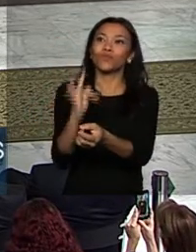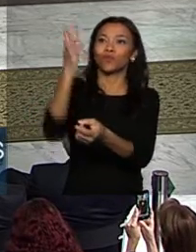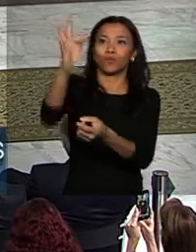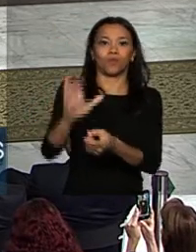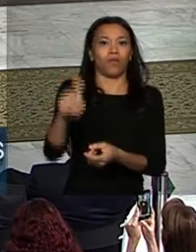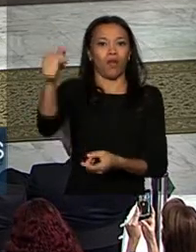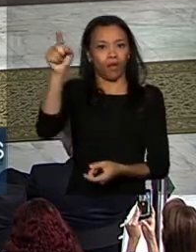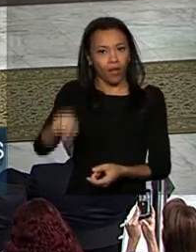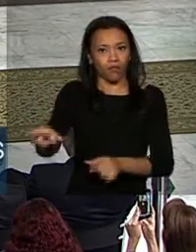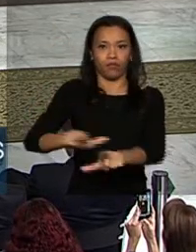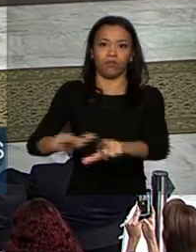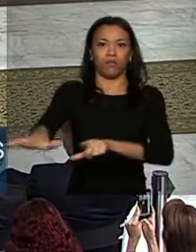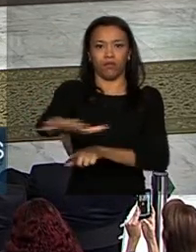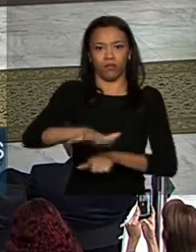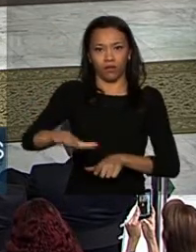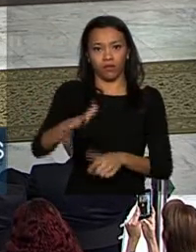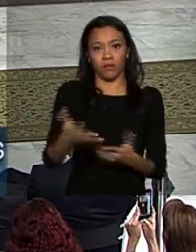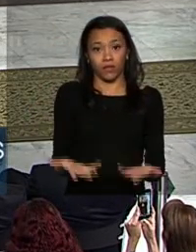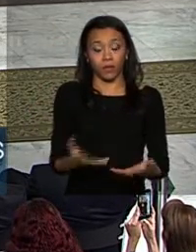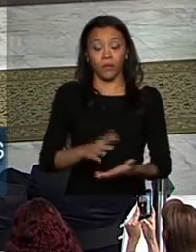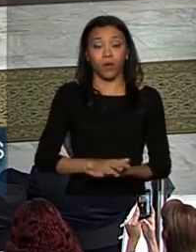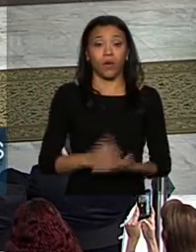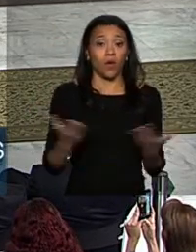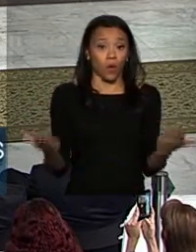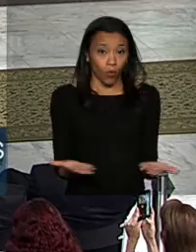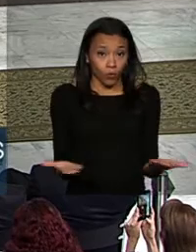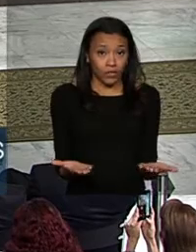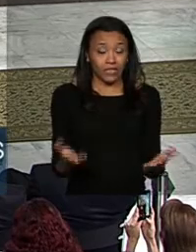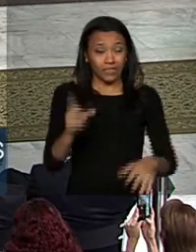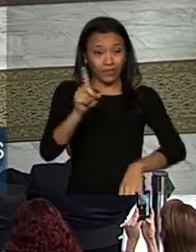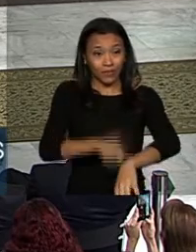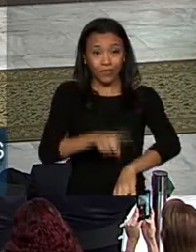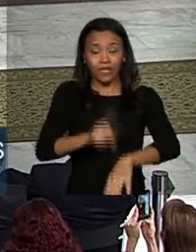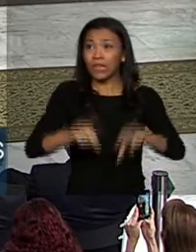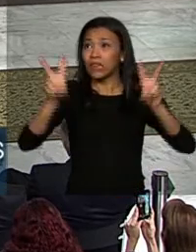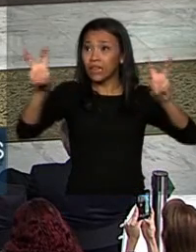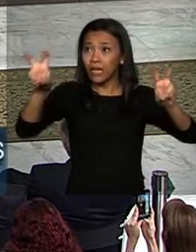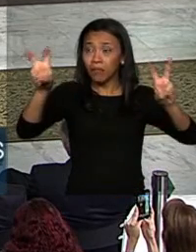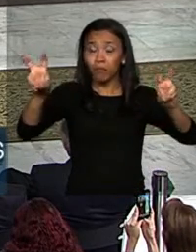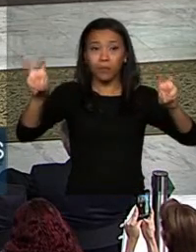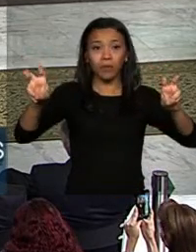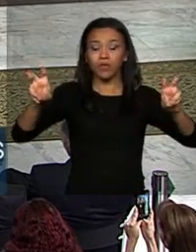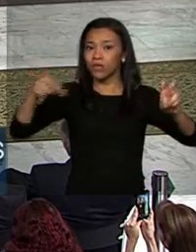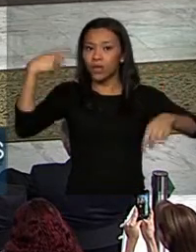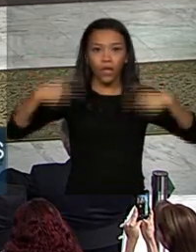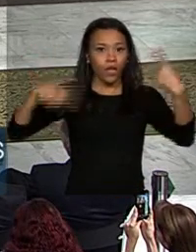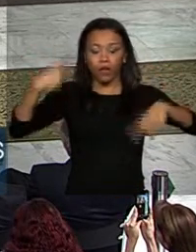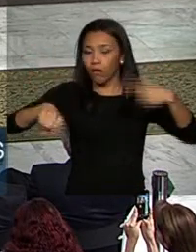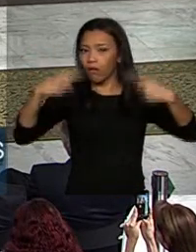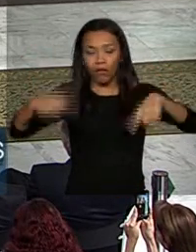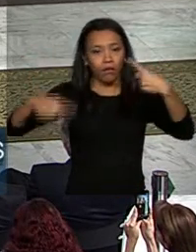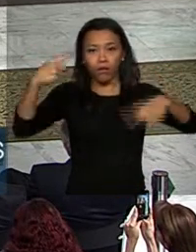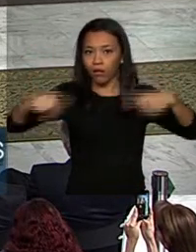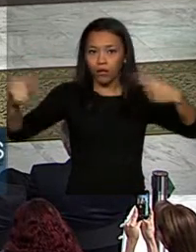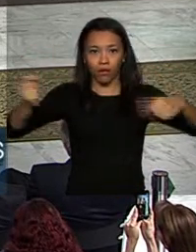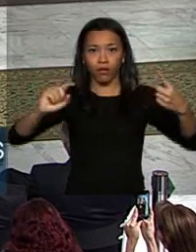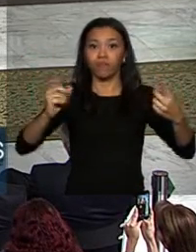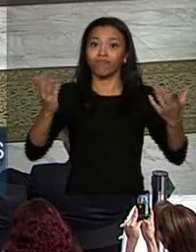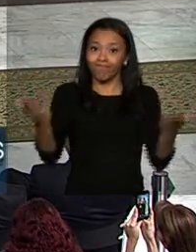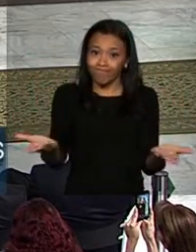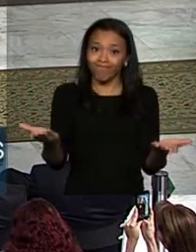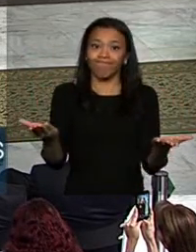trabalho. Em tempos em que o debate sobre a nossa juventude está